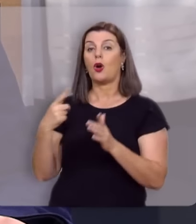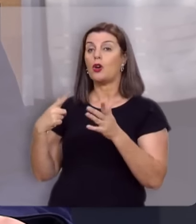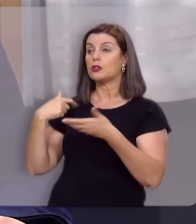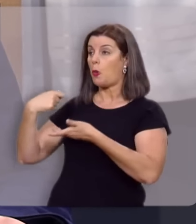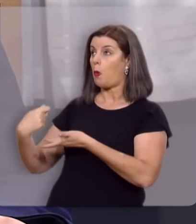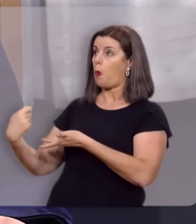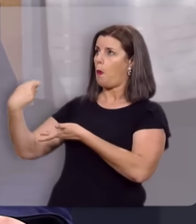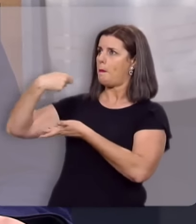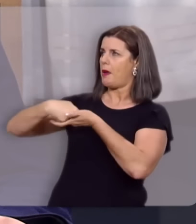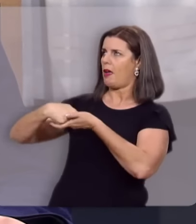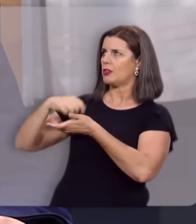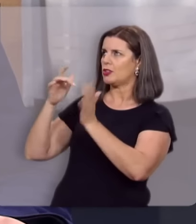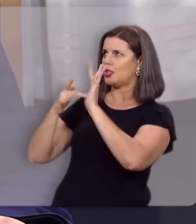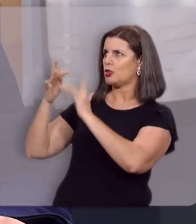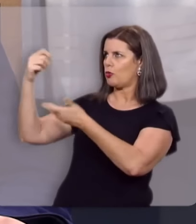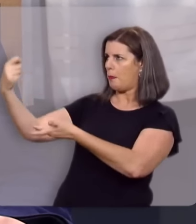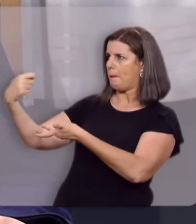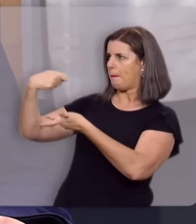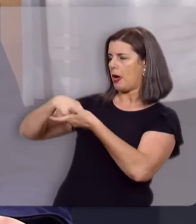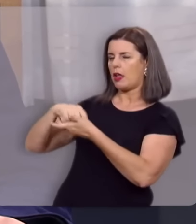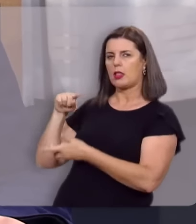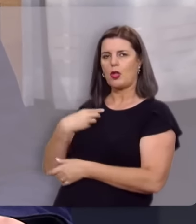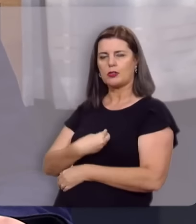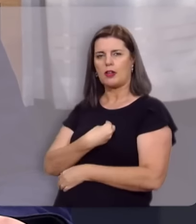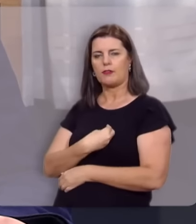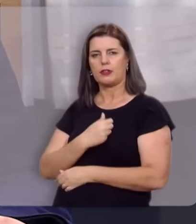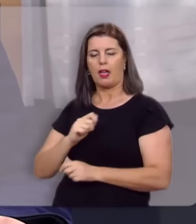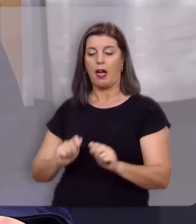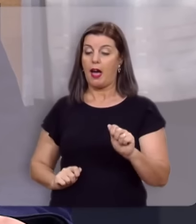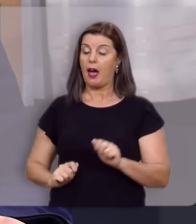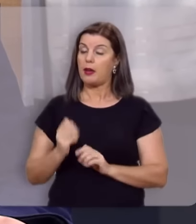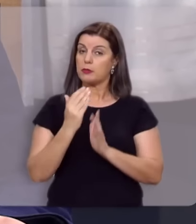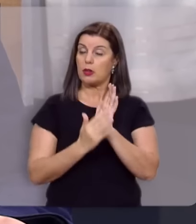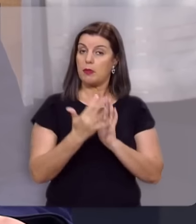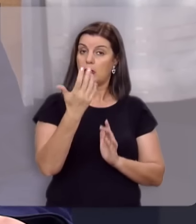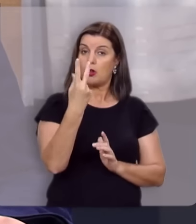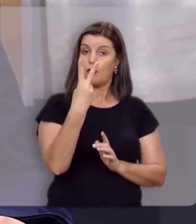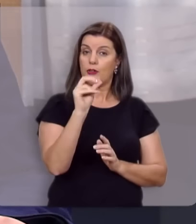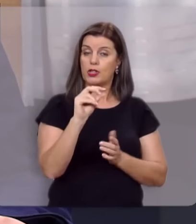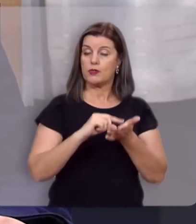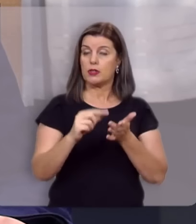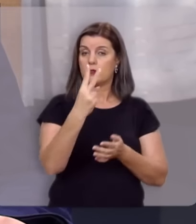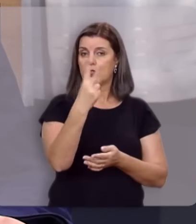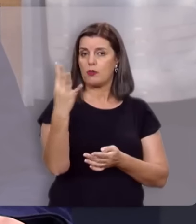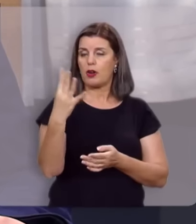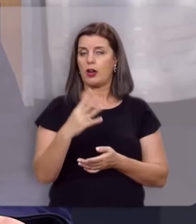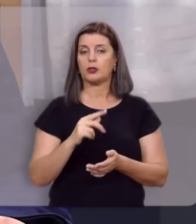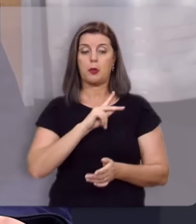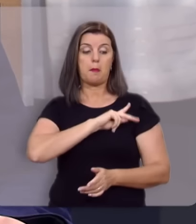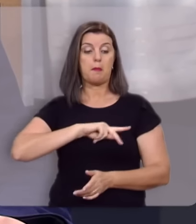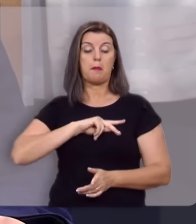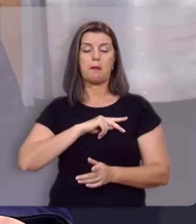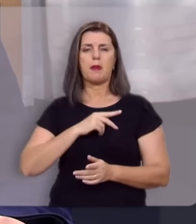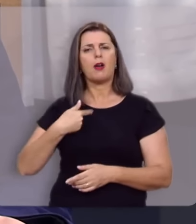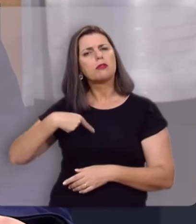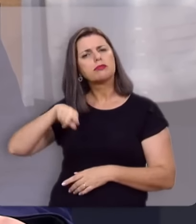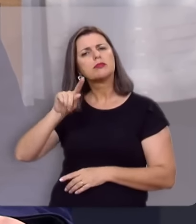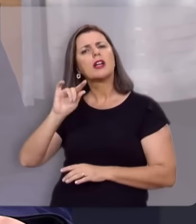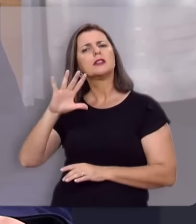fomos comprados pelo Senhor Jesus Cristo. Lá em Atos 20, 24, quando Paulo está se dirigindo